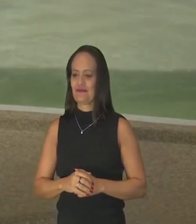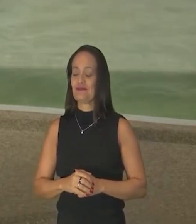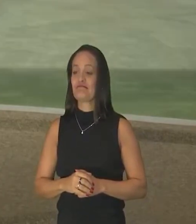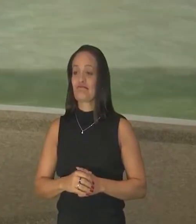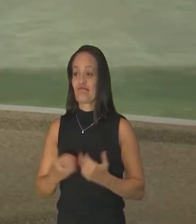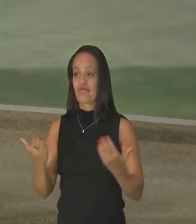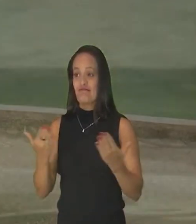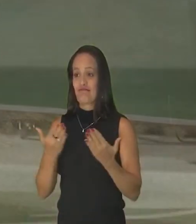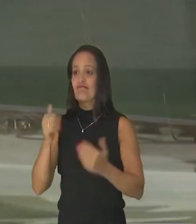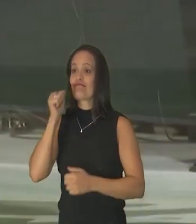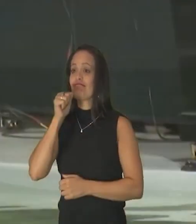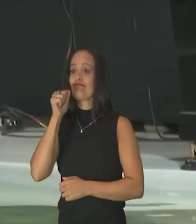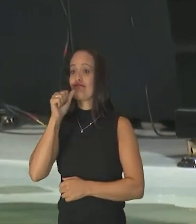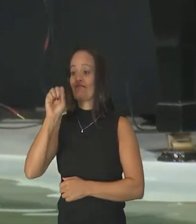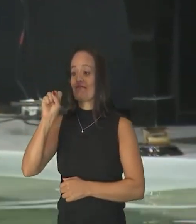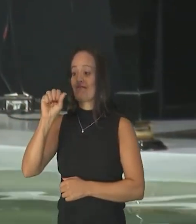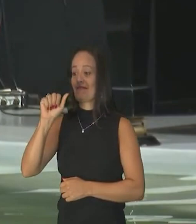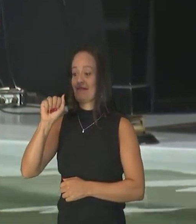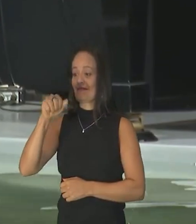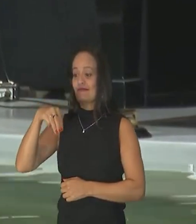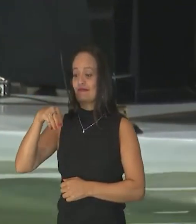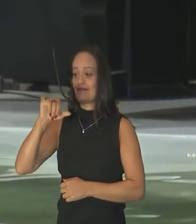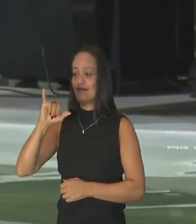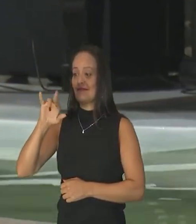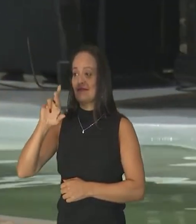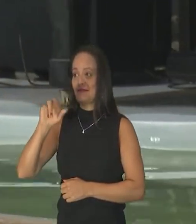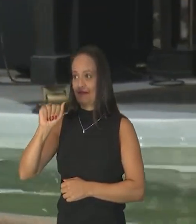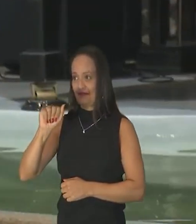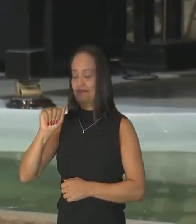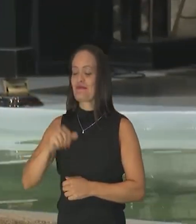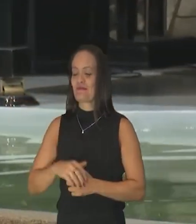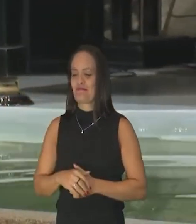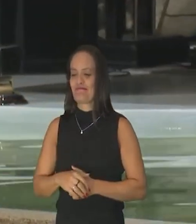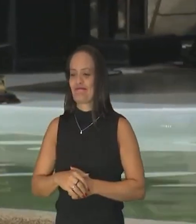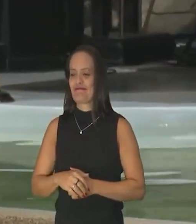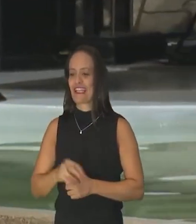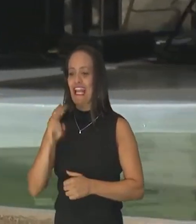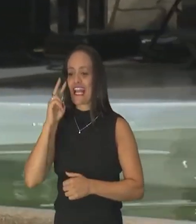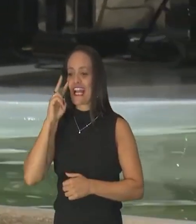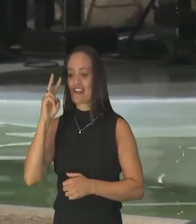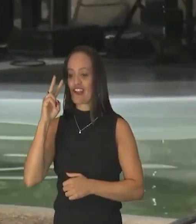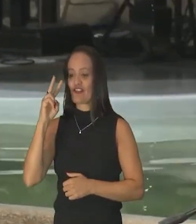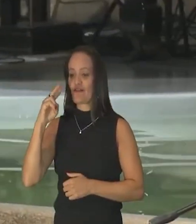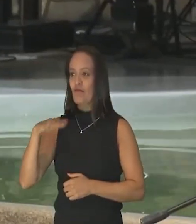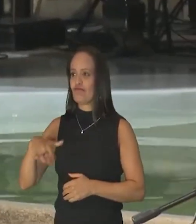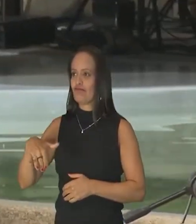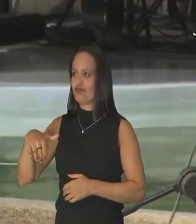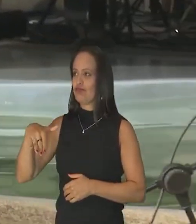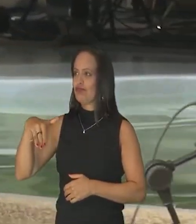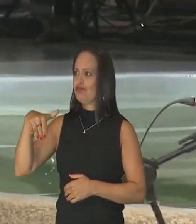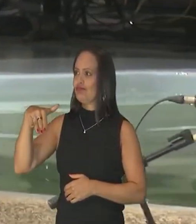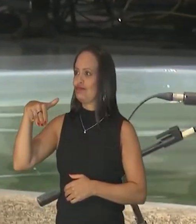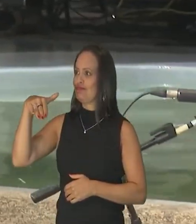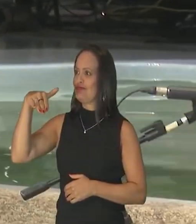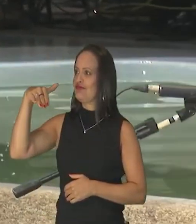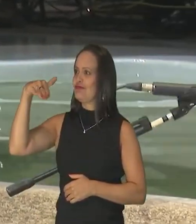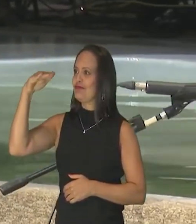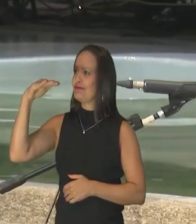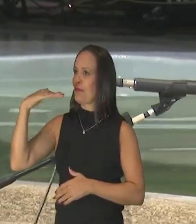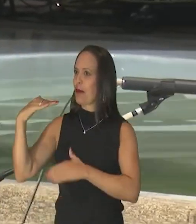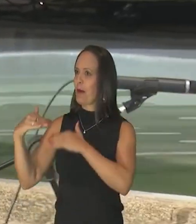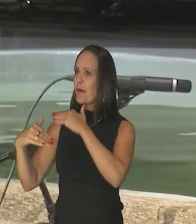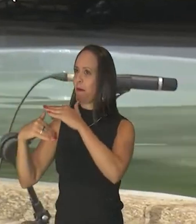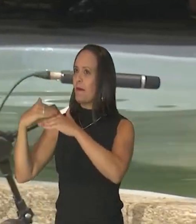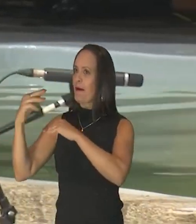Estou recebendo a Samira Lemos, e a gente está vendo crescer aqui na igreja, se